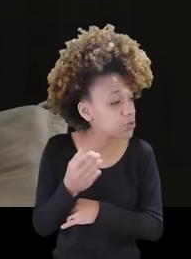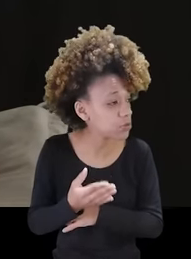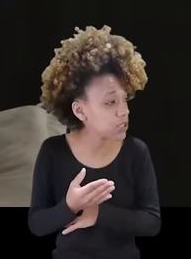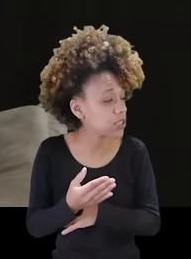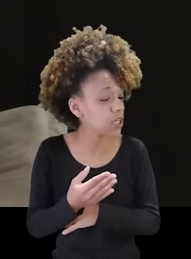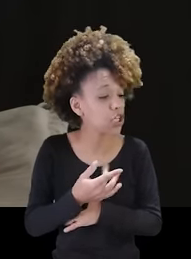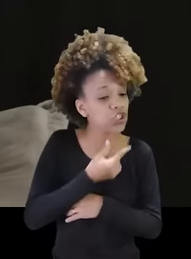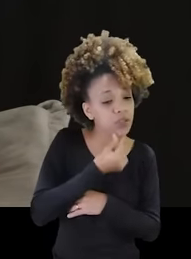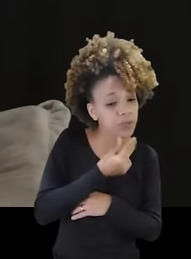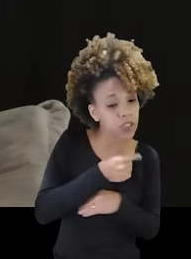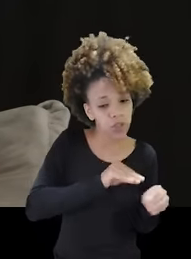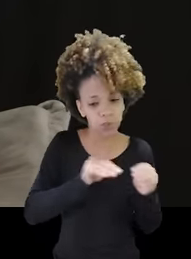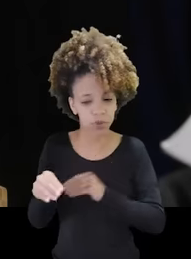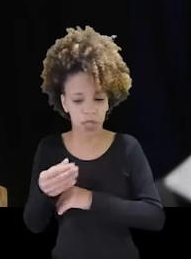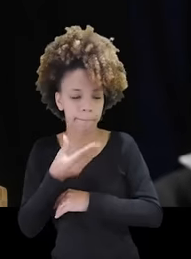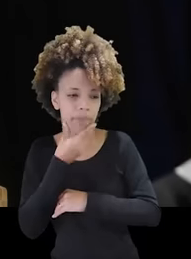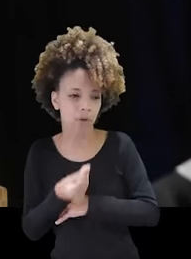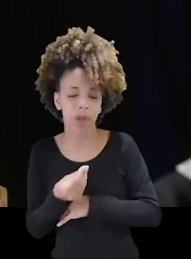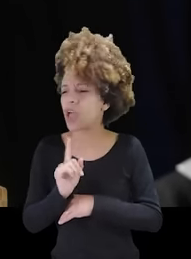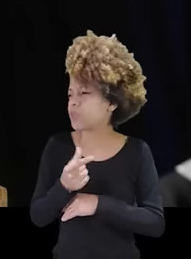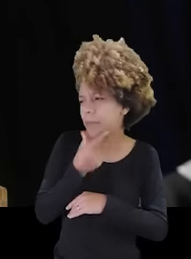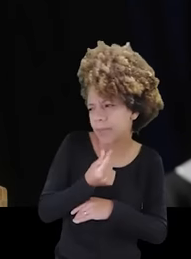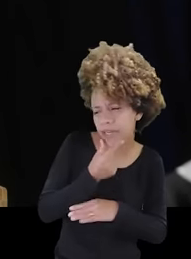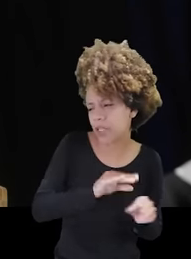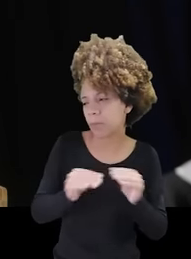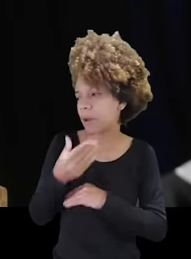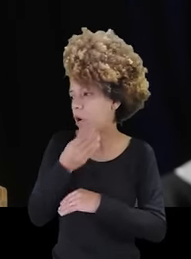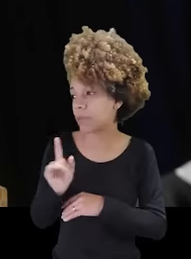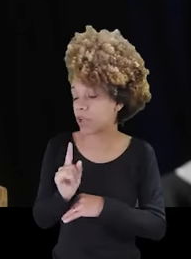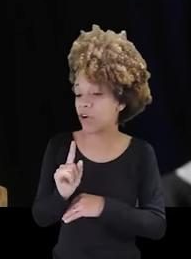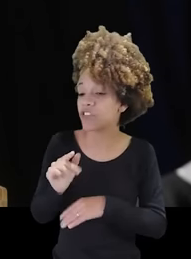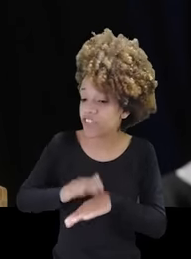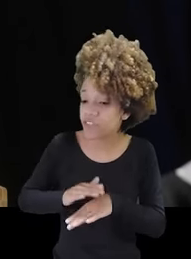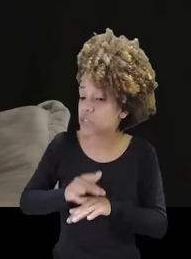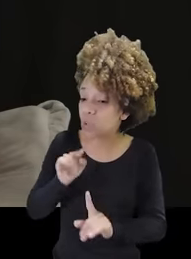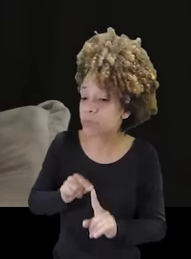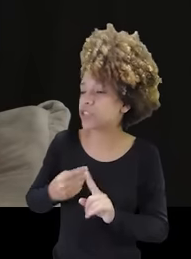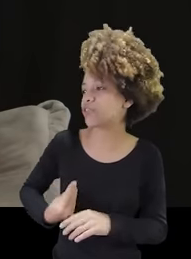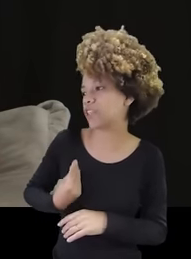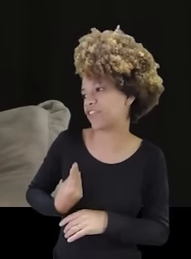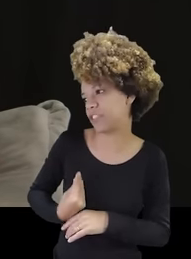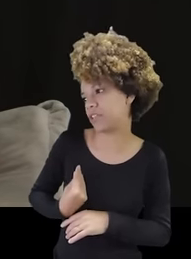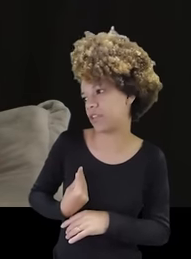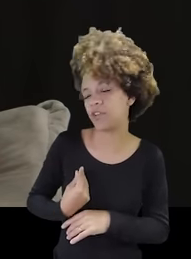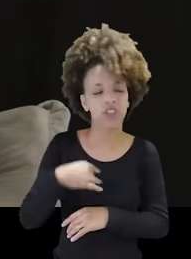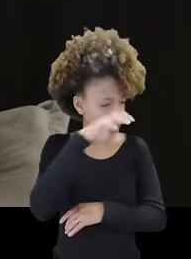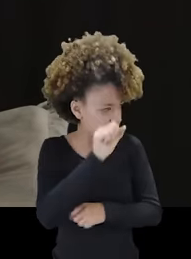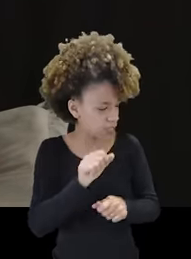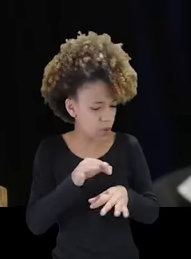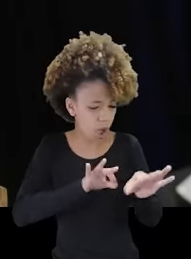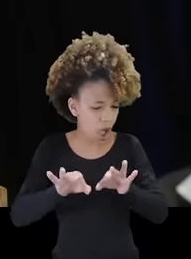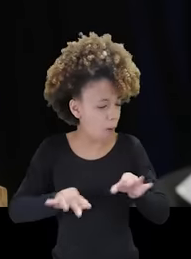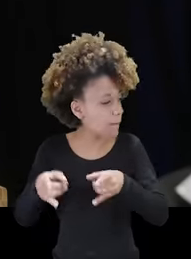sai de menino para homem com você fez o que você precisava fazer mas você aprendeu a arrumar